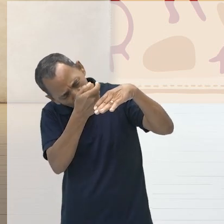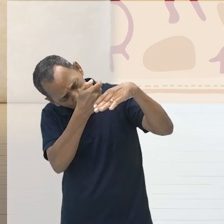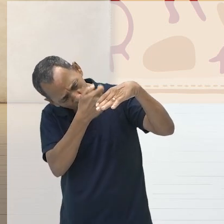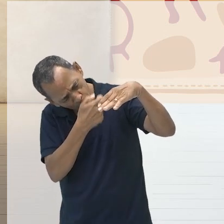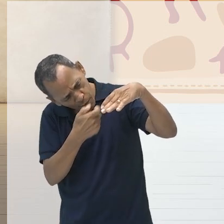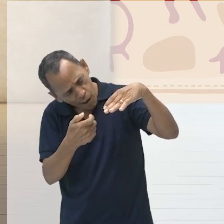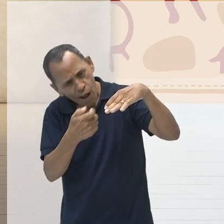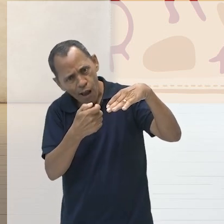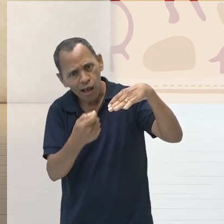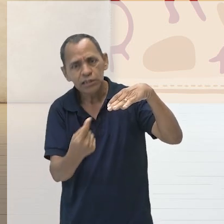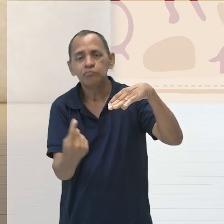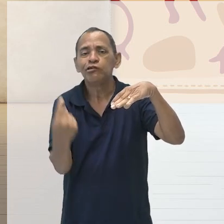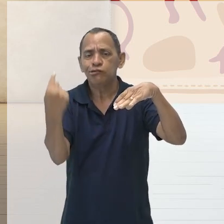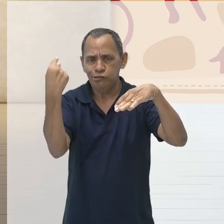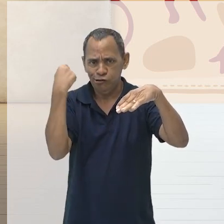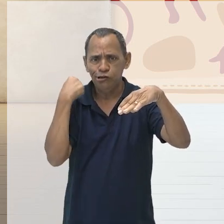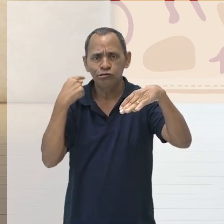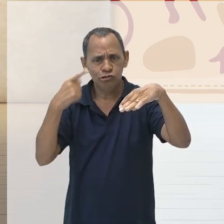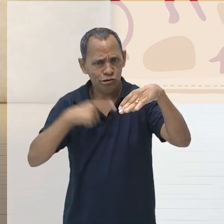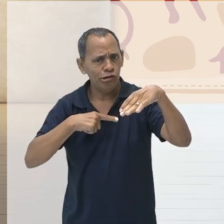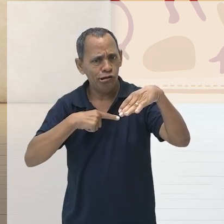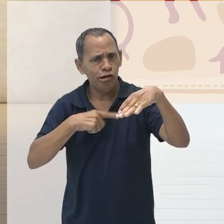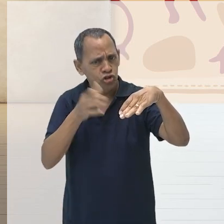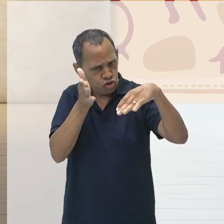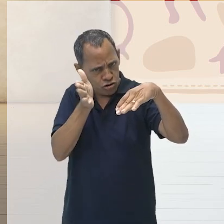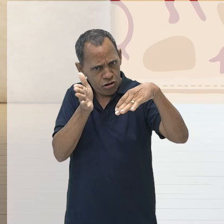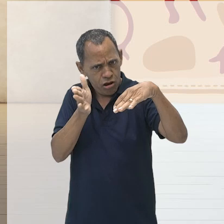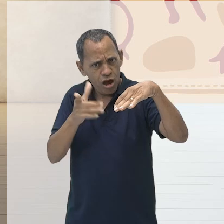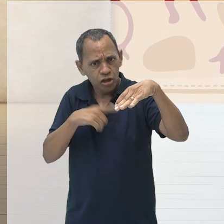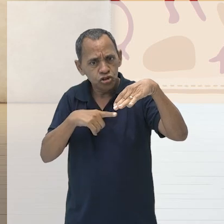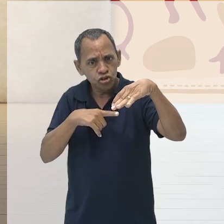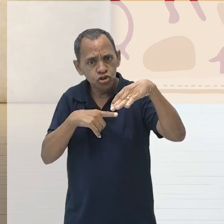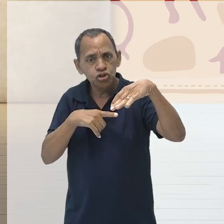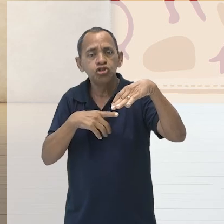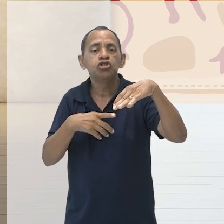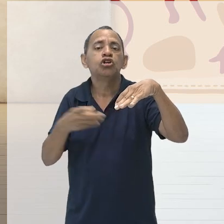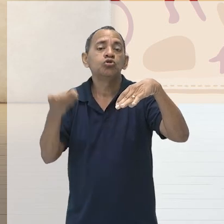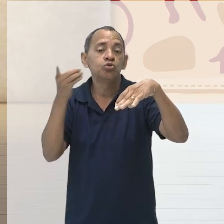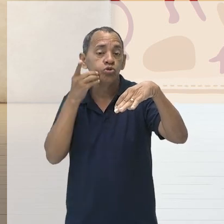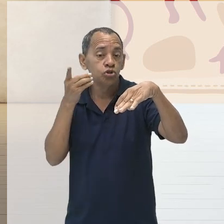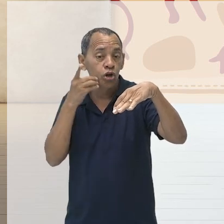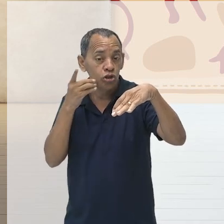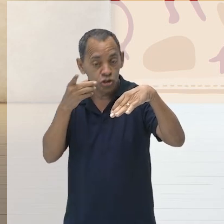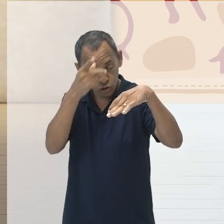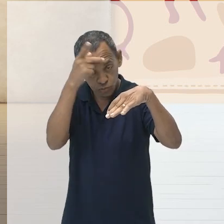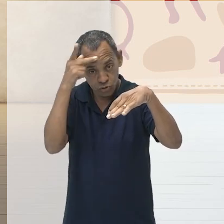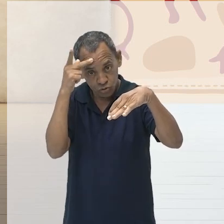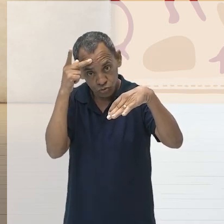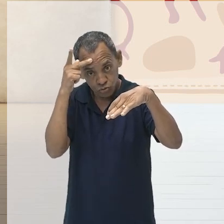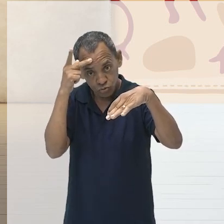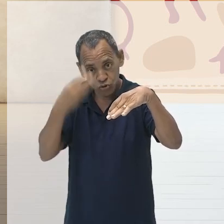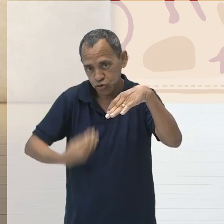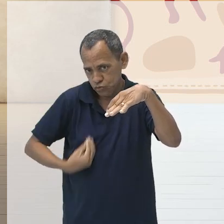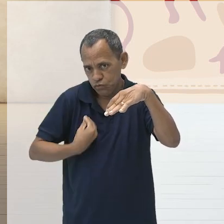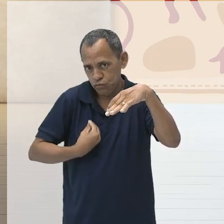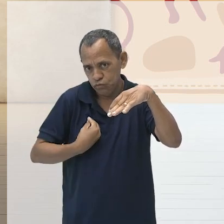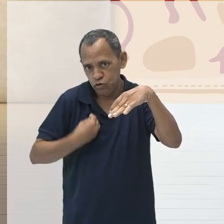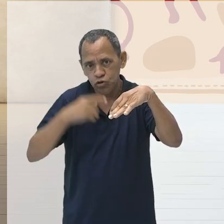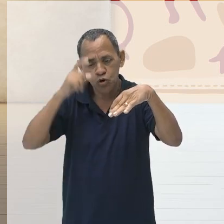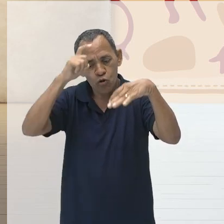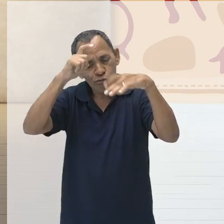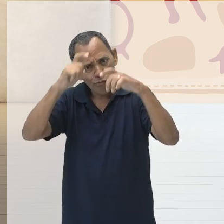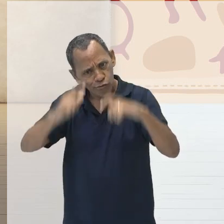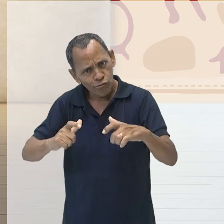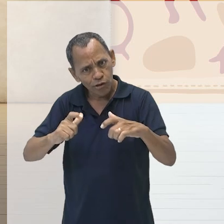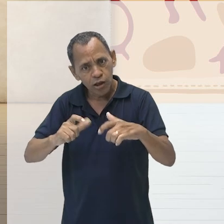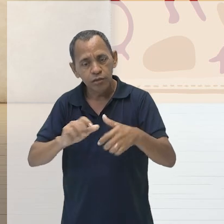desde aquele tempo a luta já fazia parte do cotidiano dessas pessoas. E essa luta acontecia